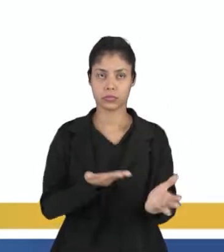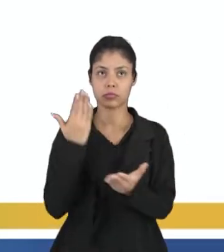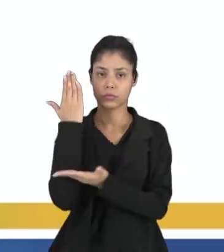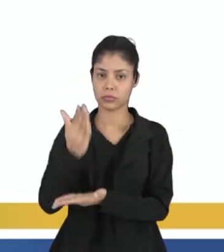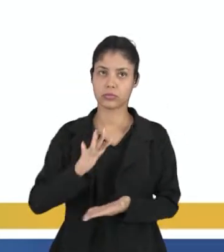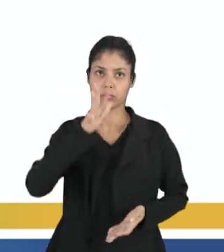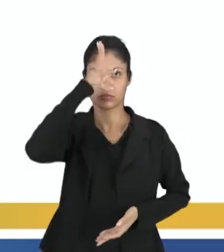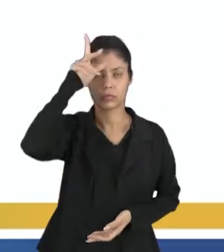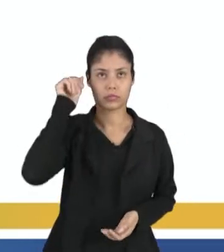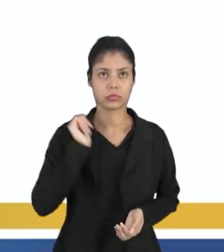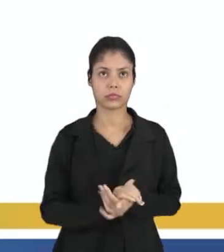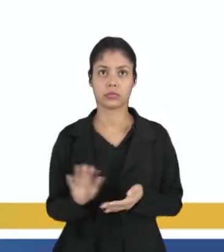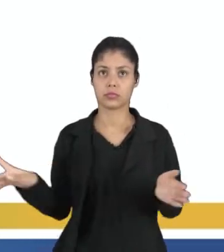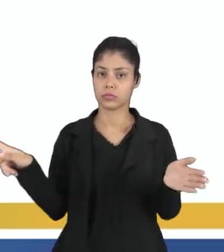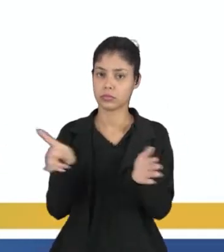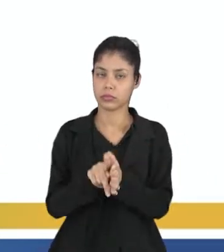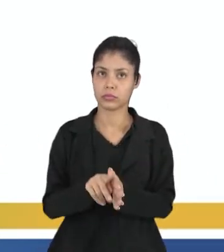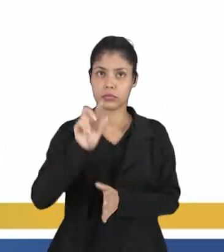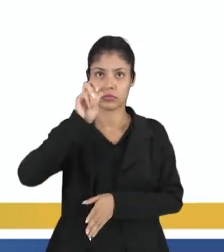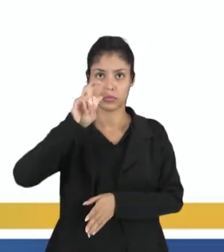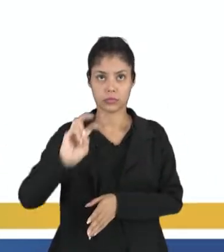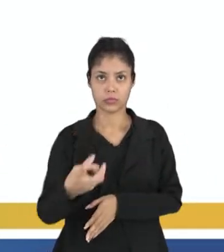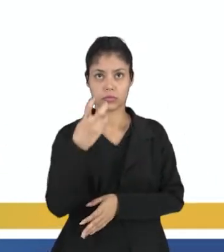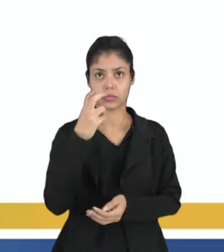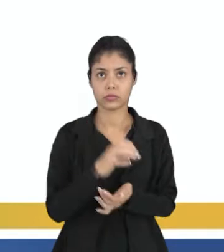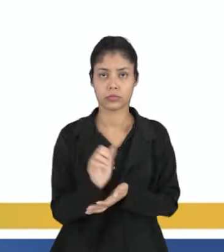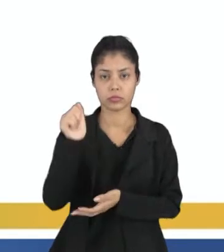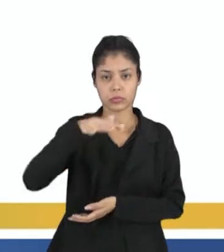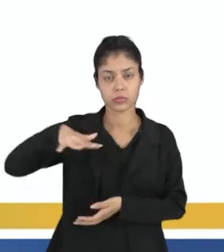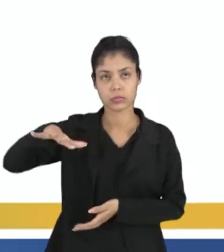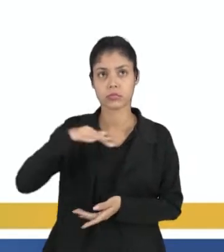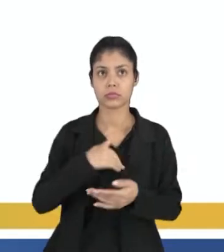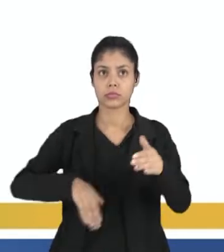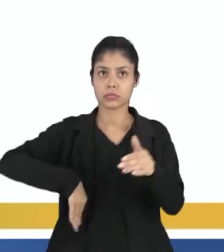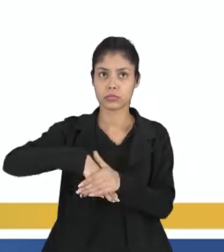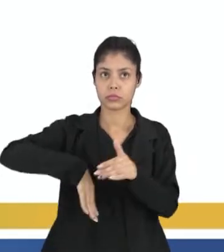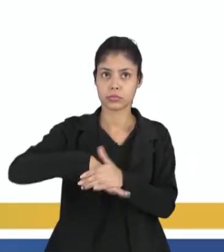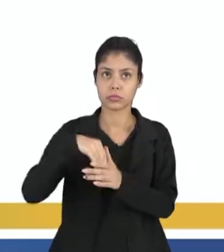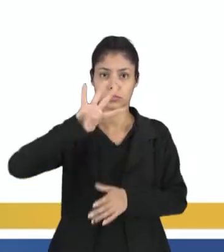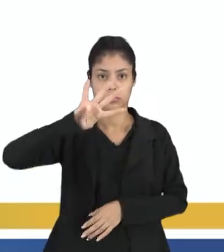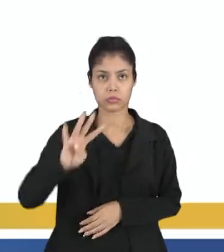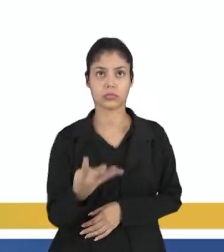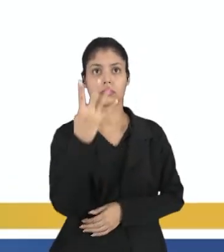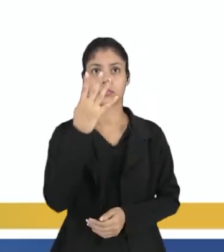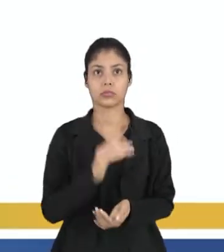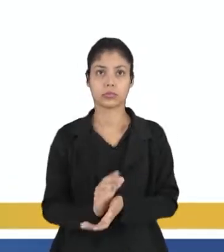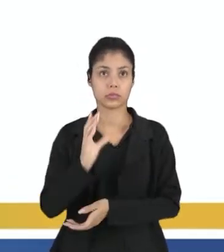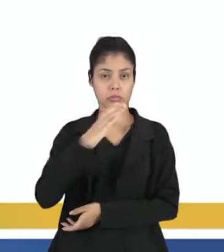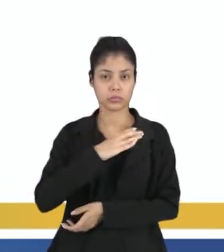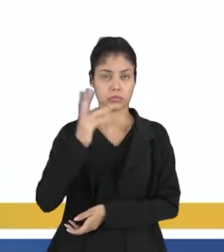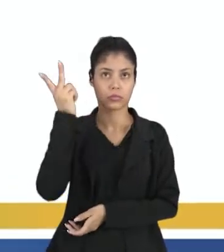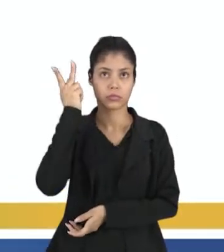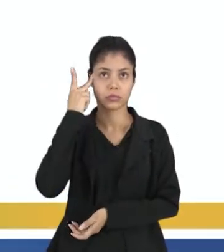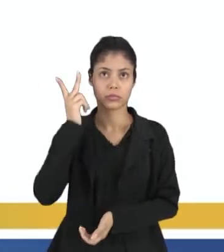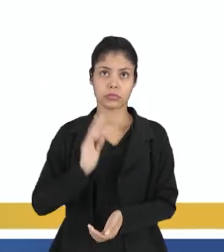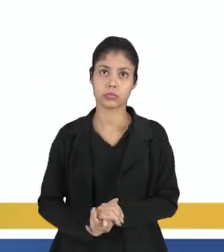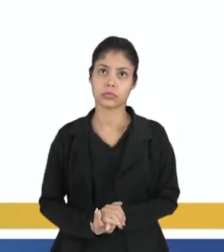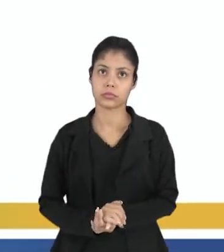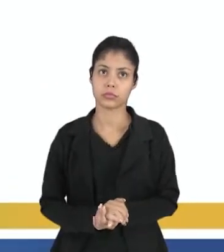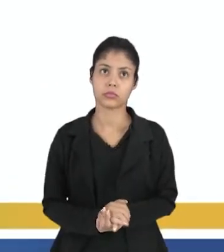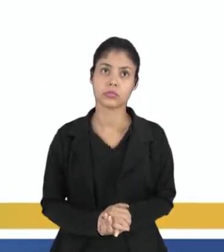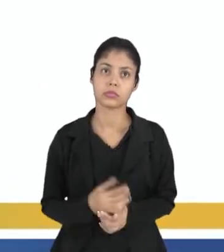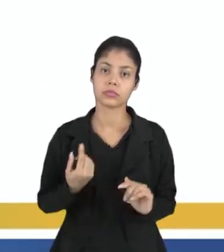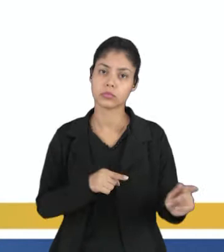km² desmatados na Amazônia, correspondente a 5.000 campos de futebol, ou 4 vezes a cidade de São